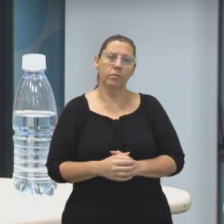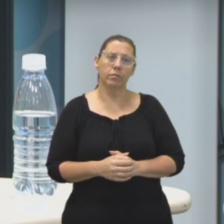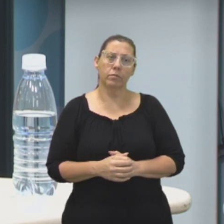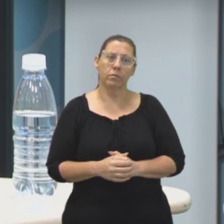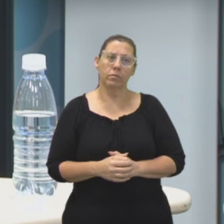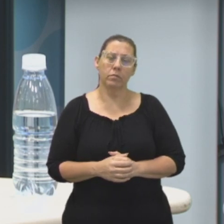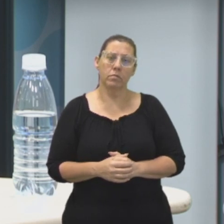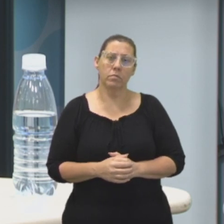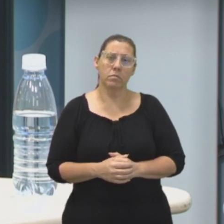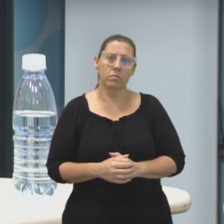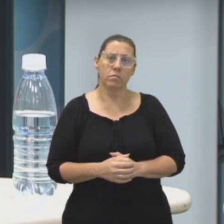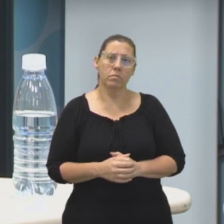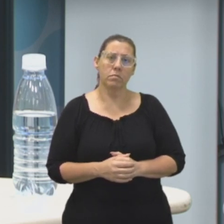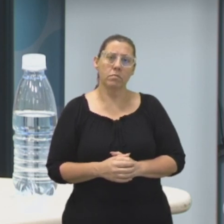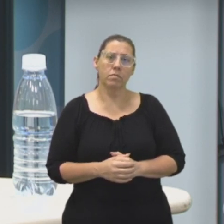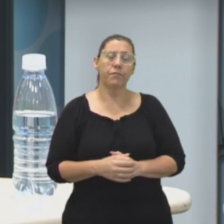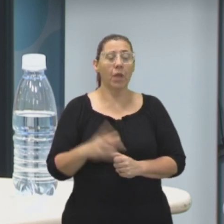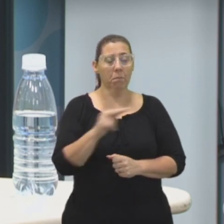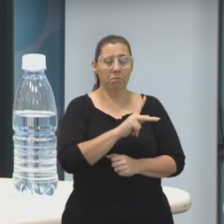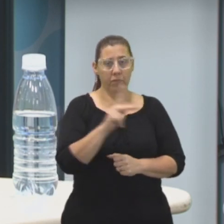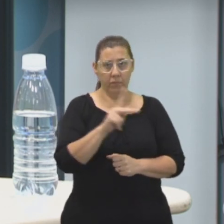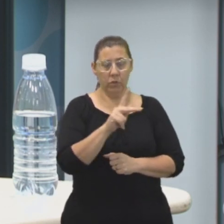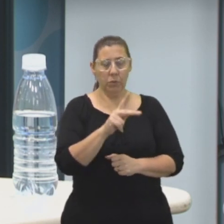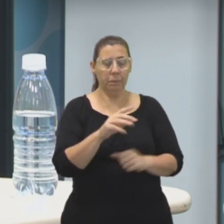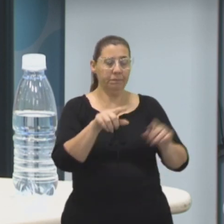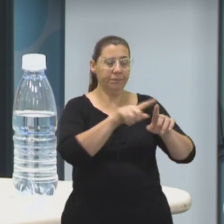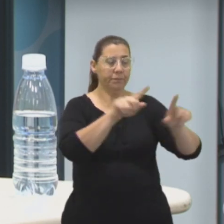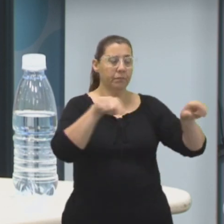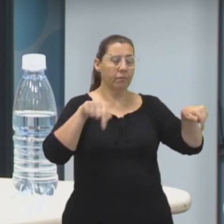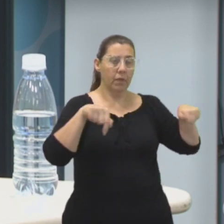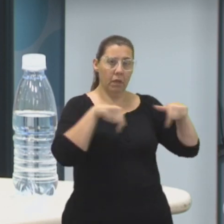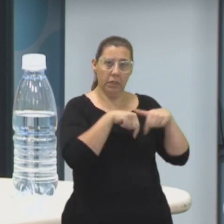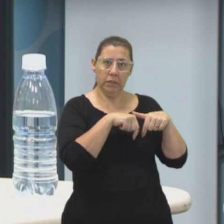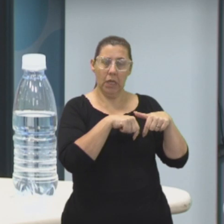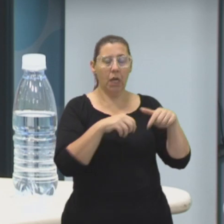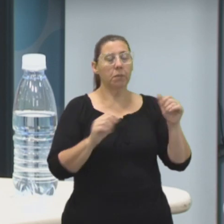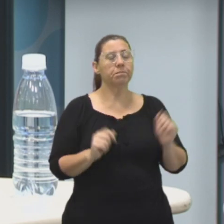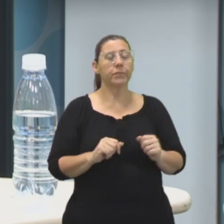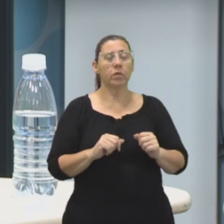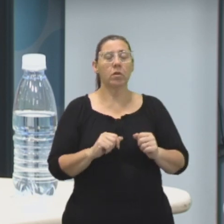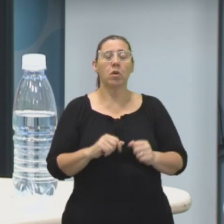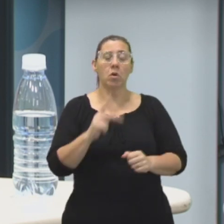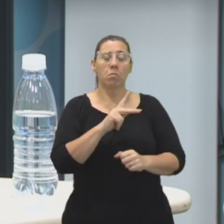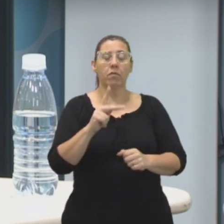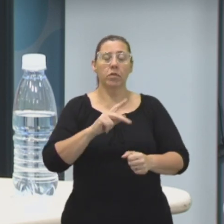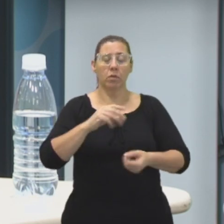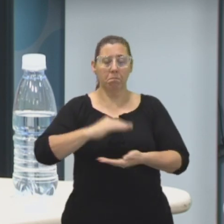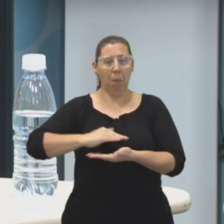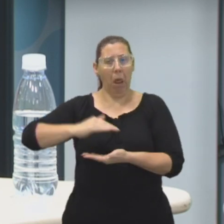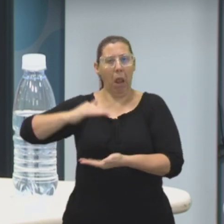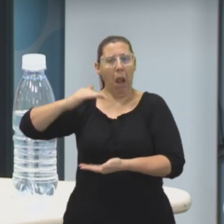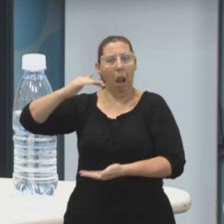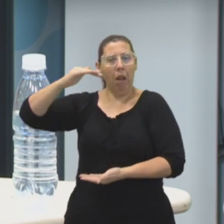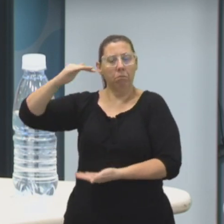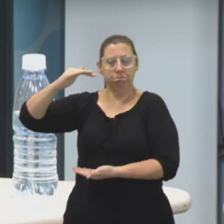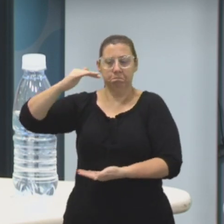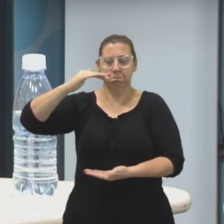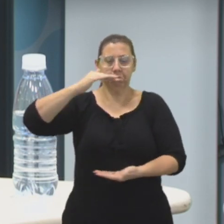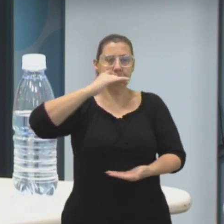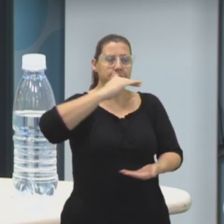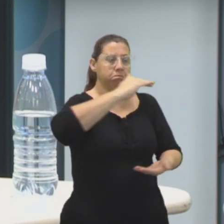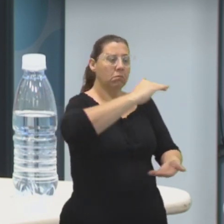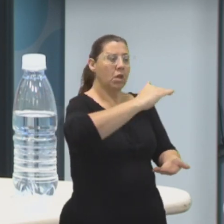vários DVDs e perguntou para os estudantes, olha, qual que nós vamos assistir hoje? Então veja, isso não é finalidade pedagógica,